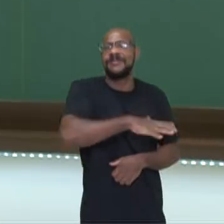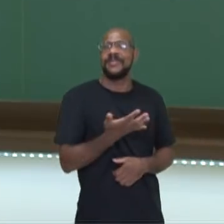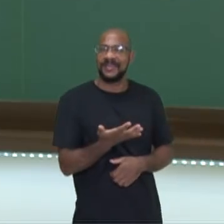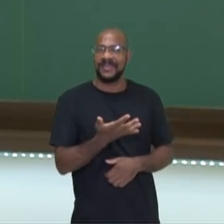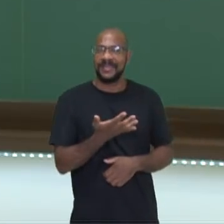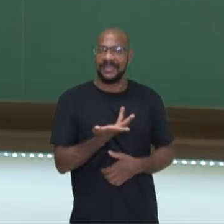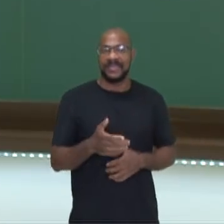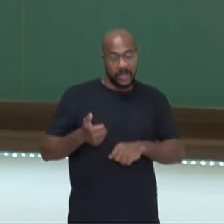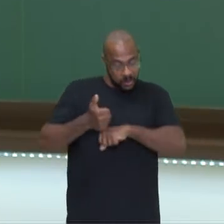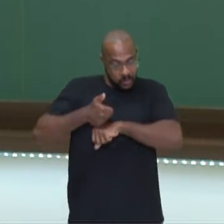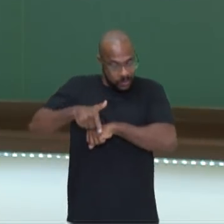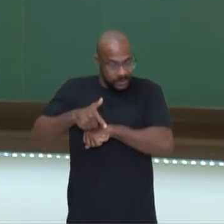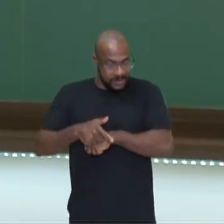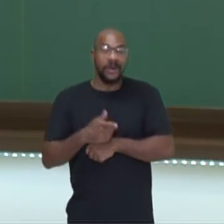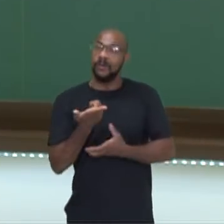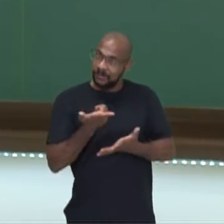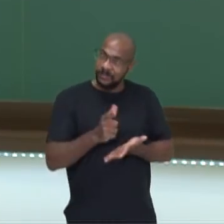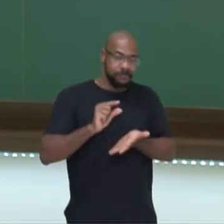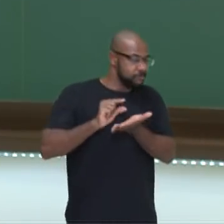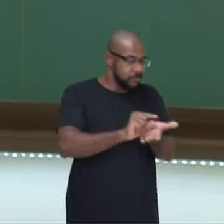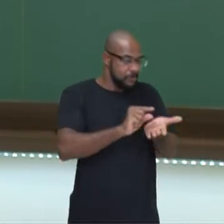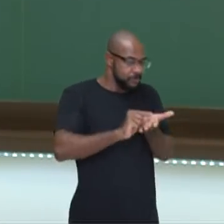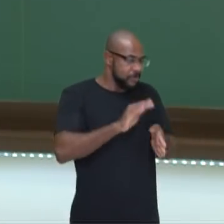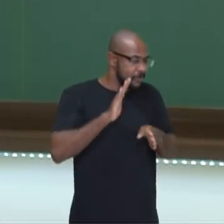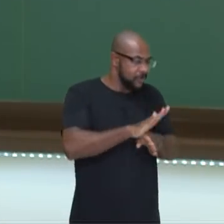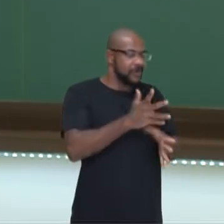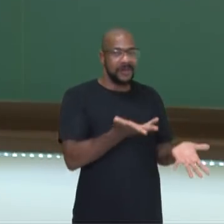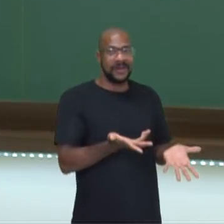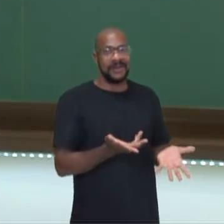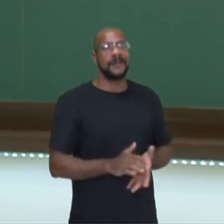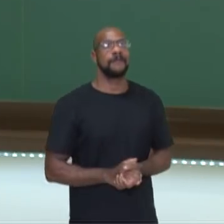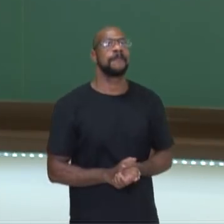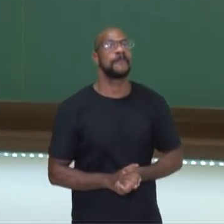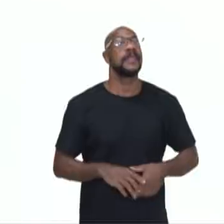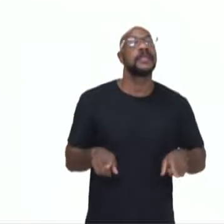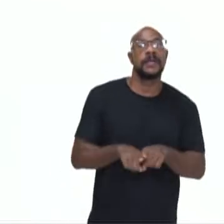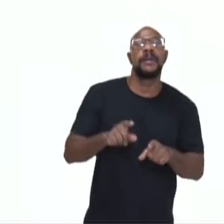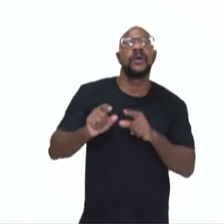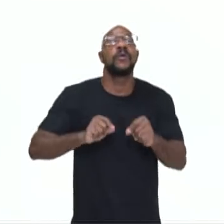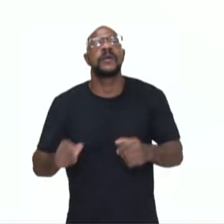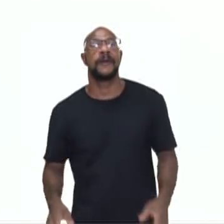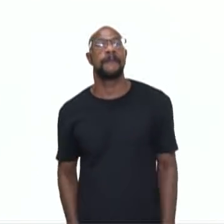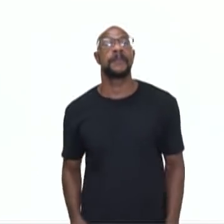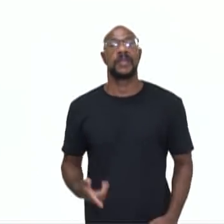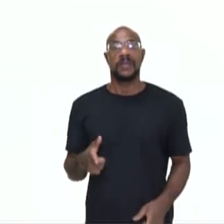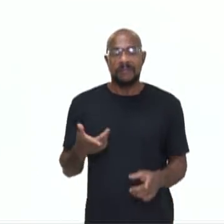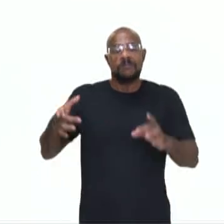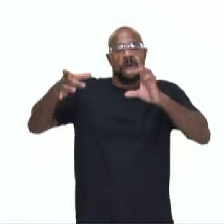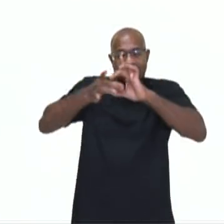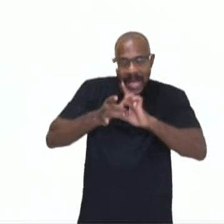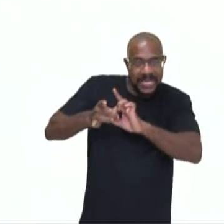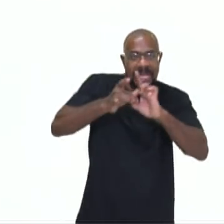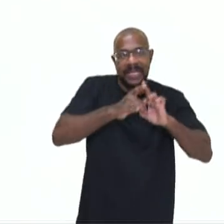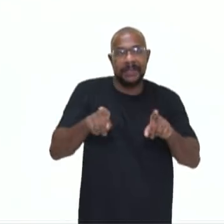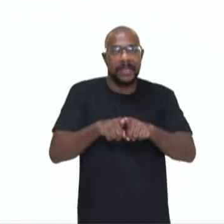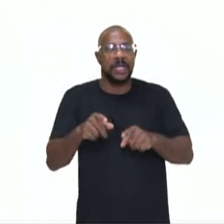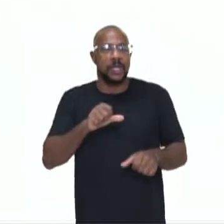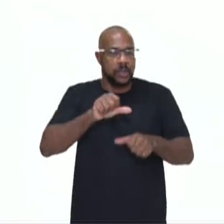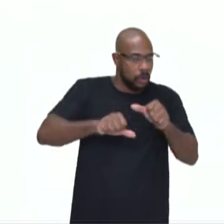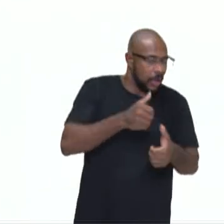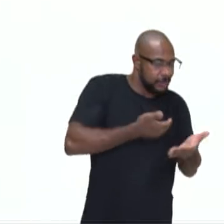ninguém investigava ninguém porque era um esquema que favorecia a todos. Assim, por meio de alianças e trocas de